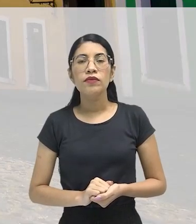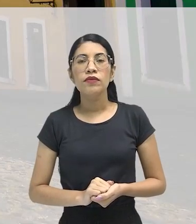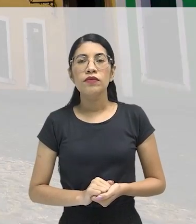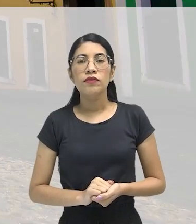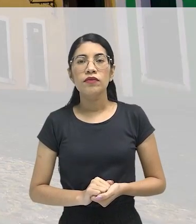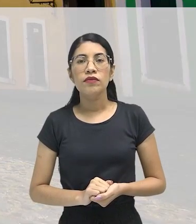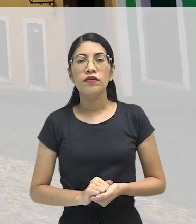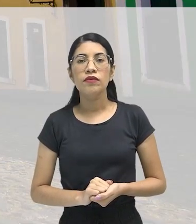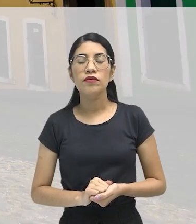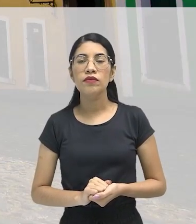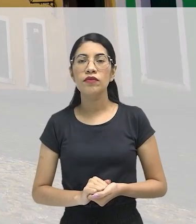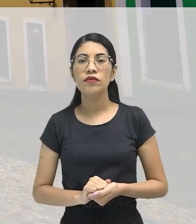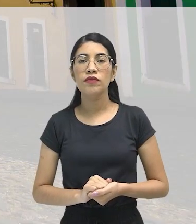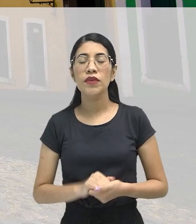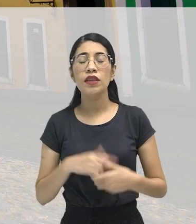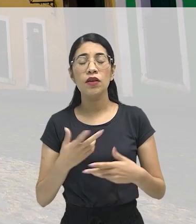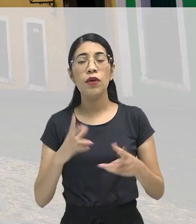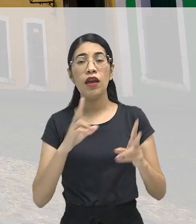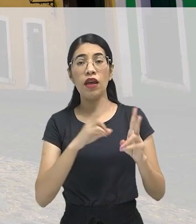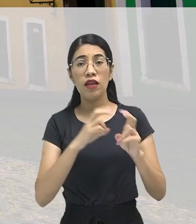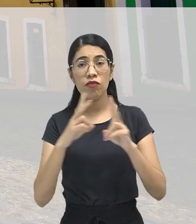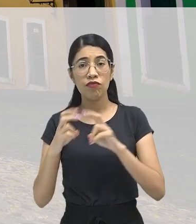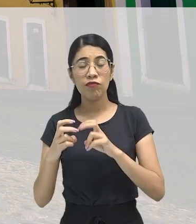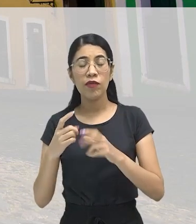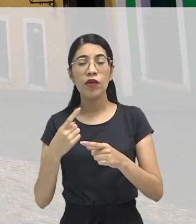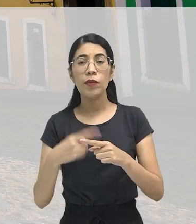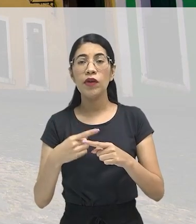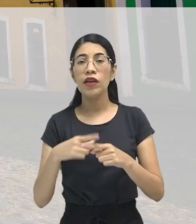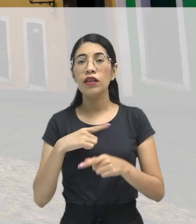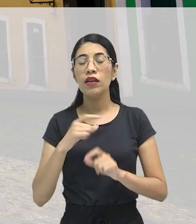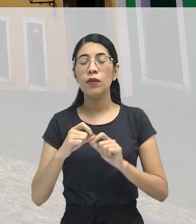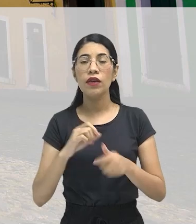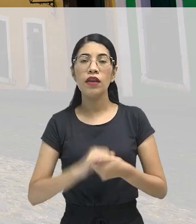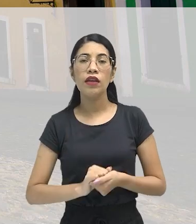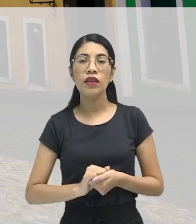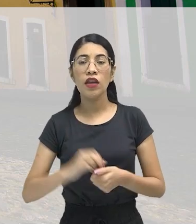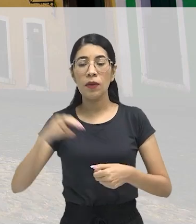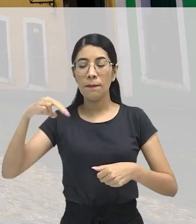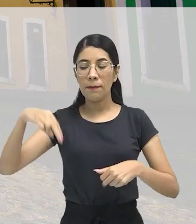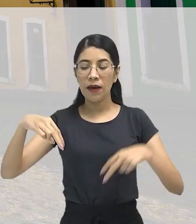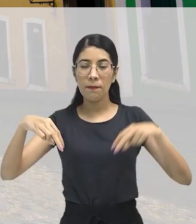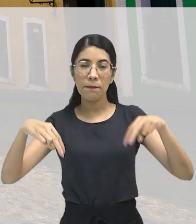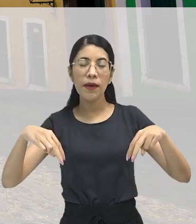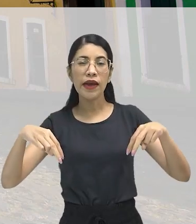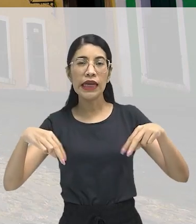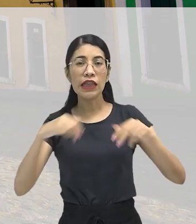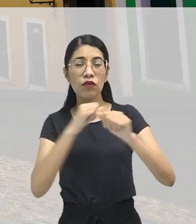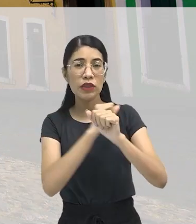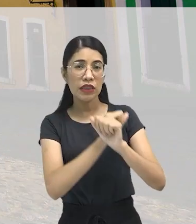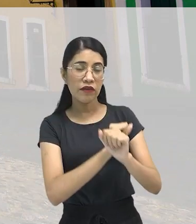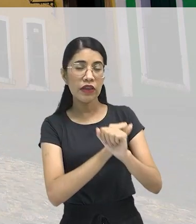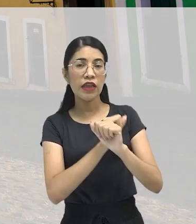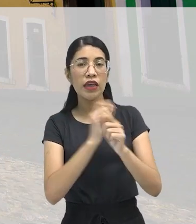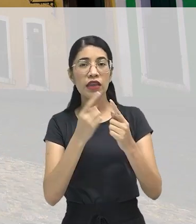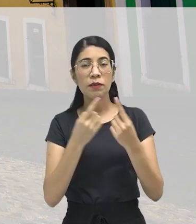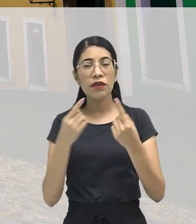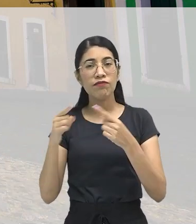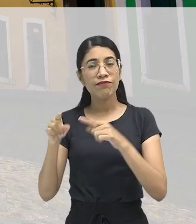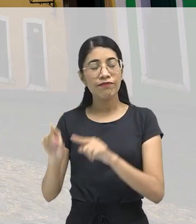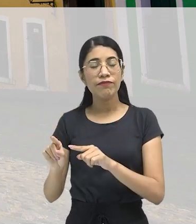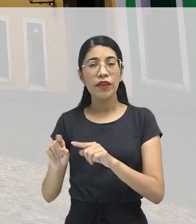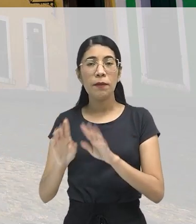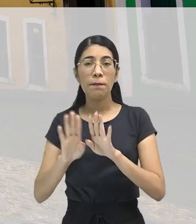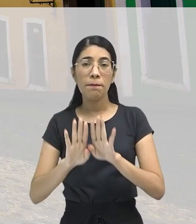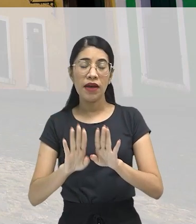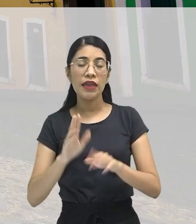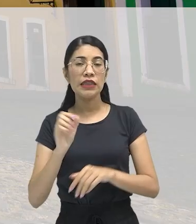Muito bem. A capoeira é luta porque tem ali o posicionamento de defesa e de ataque. É lógico